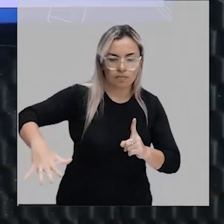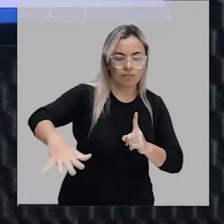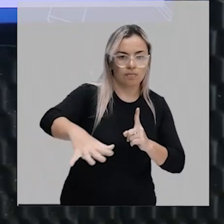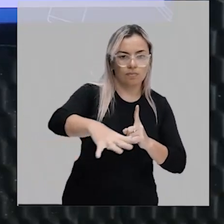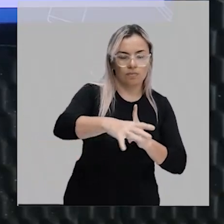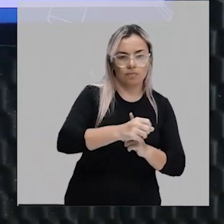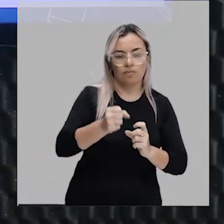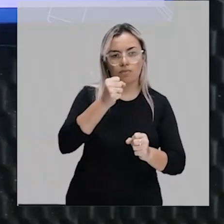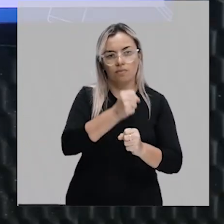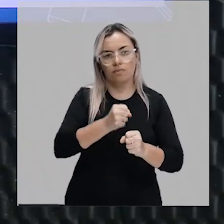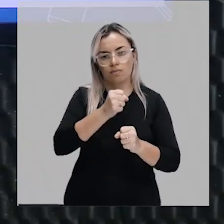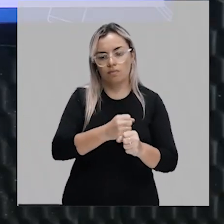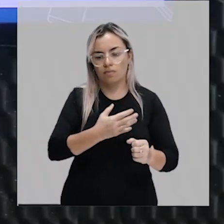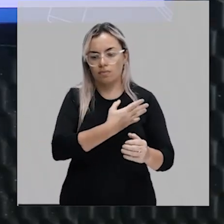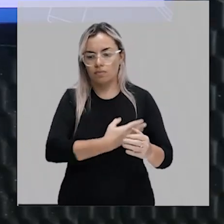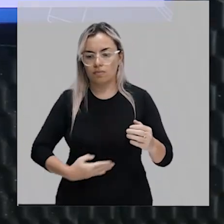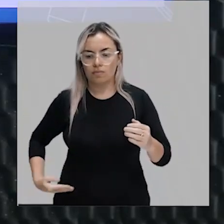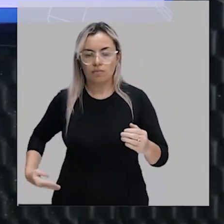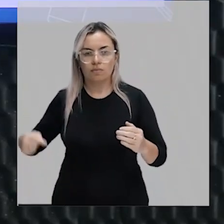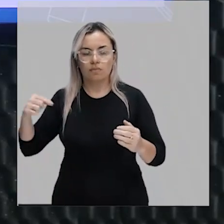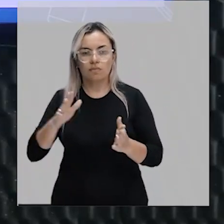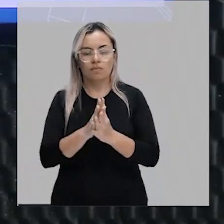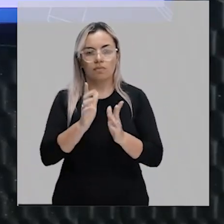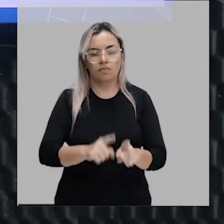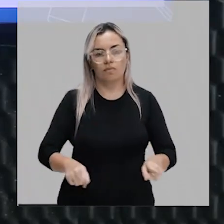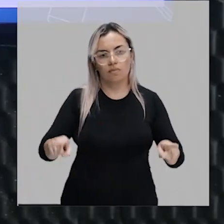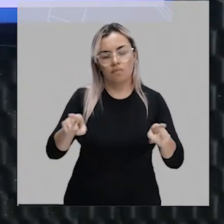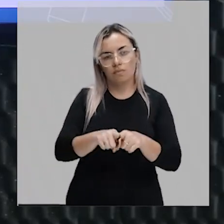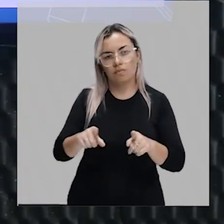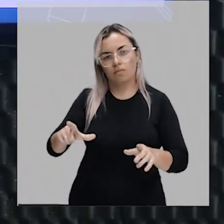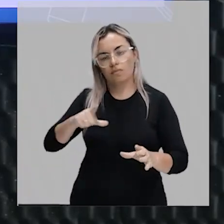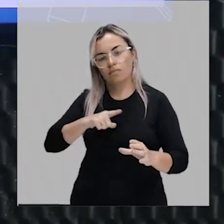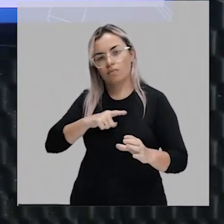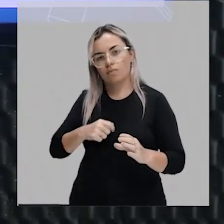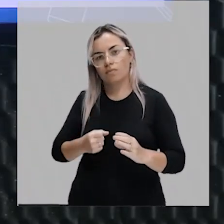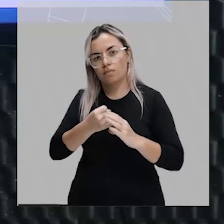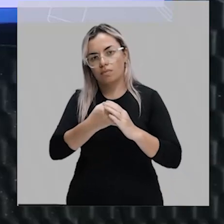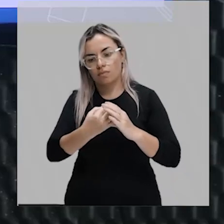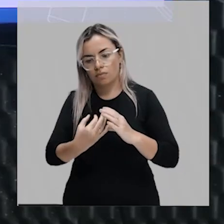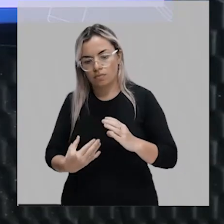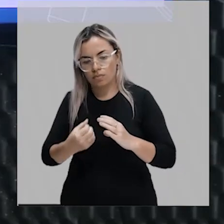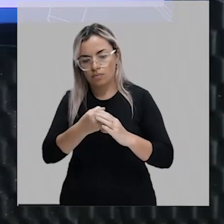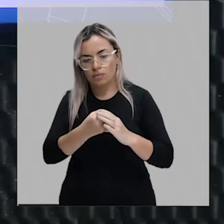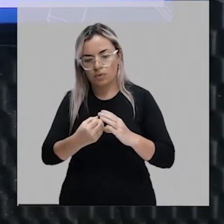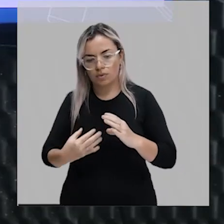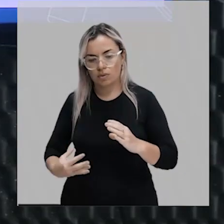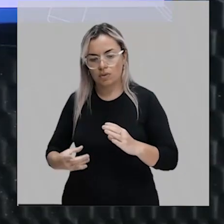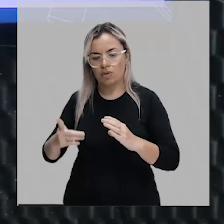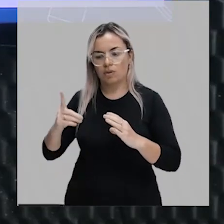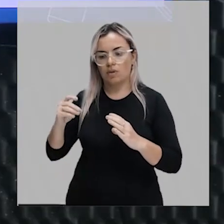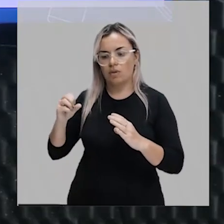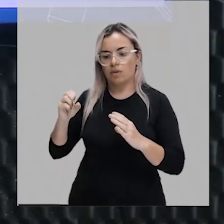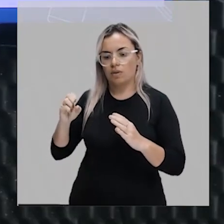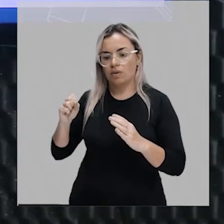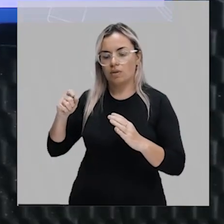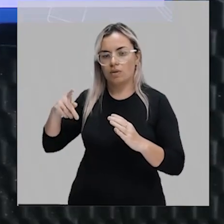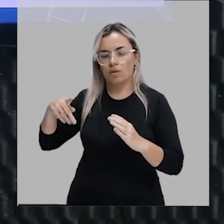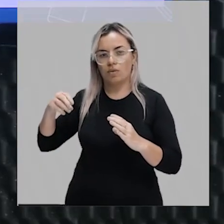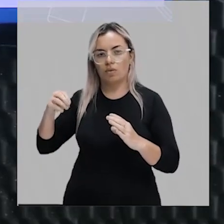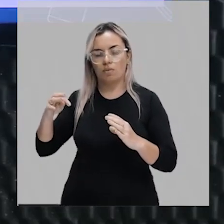as obras públicas. Estados que têm características despóticas. São